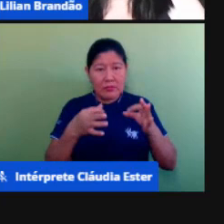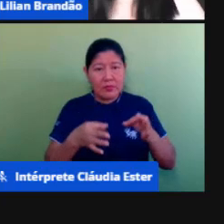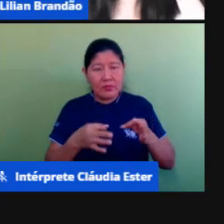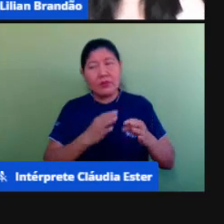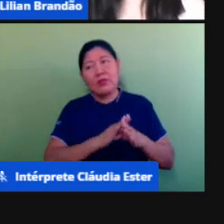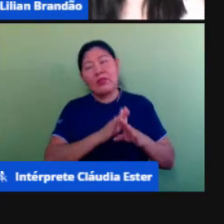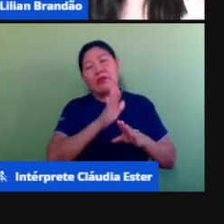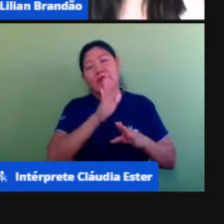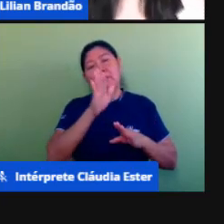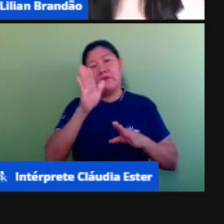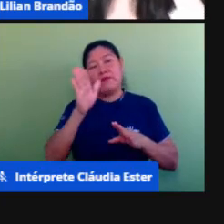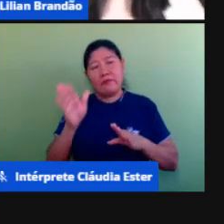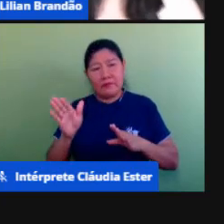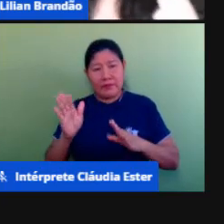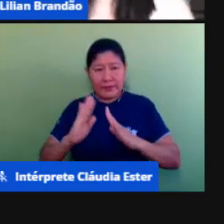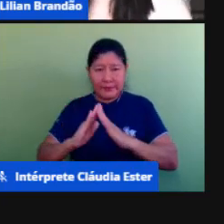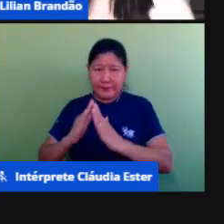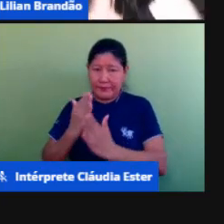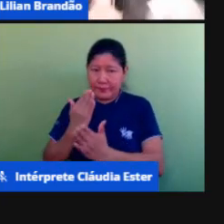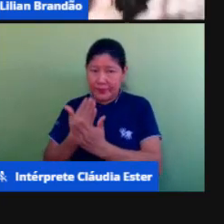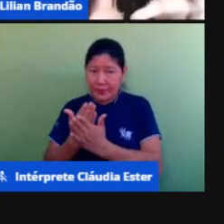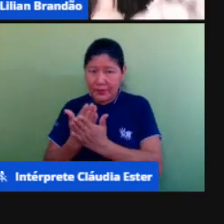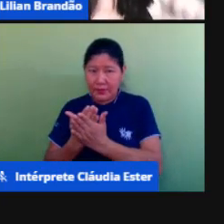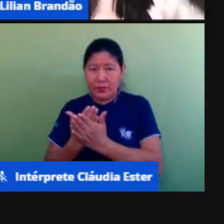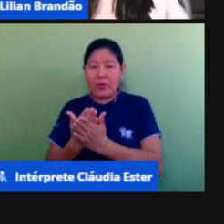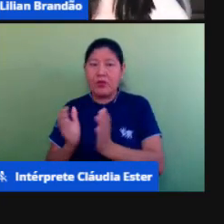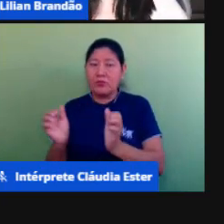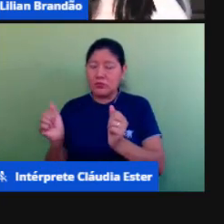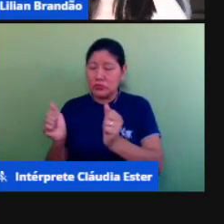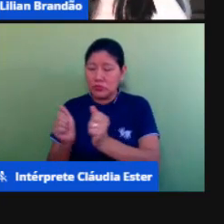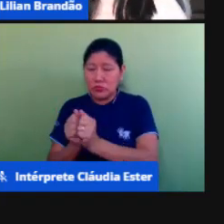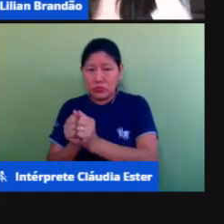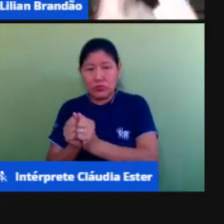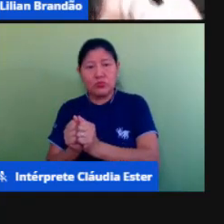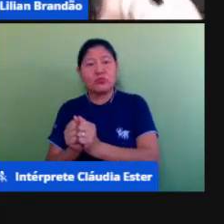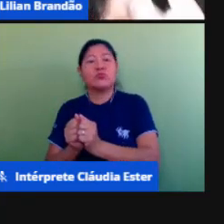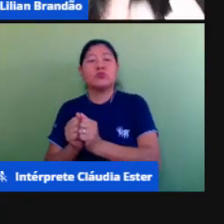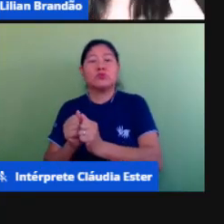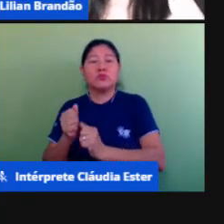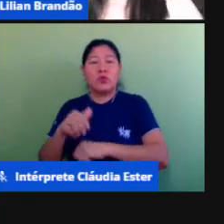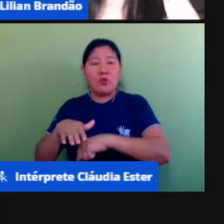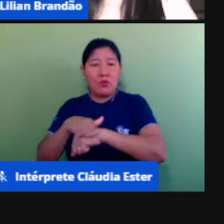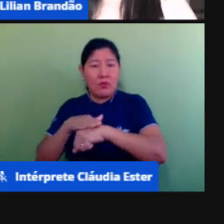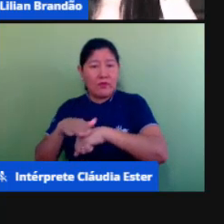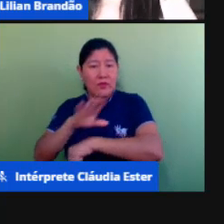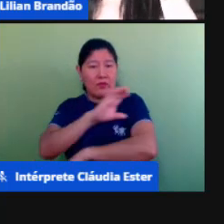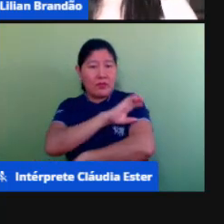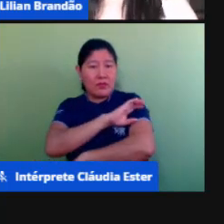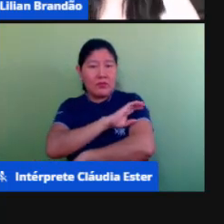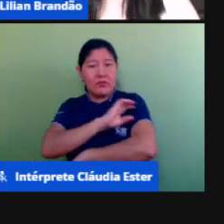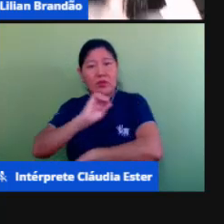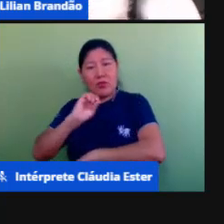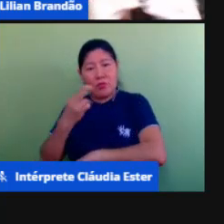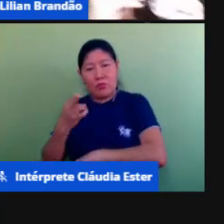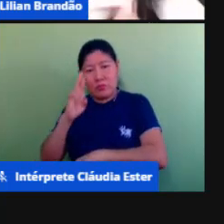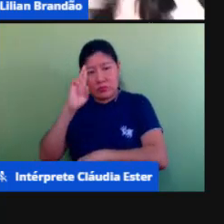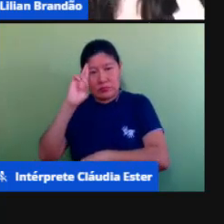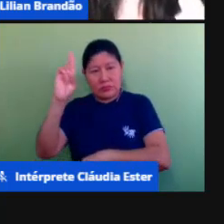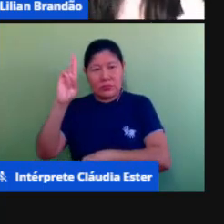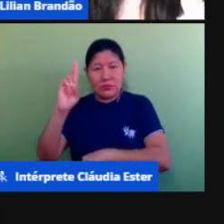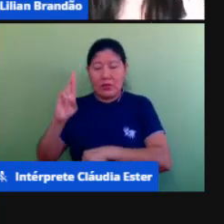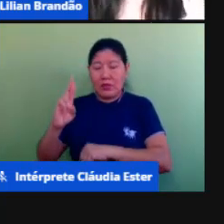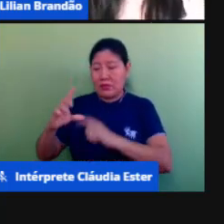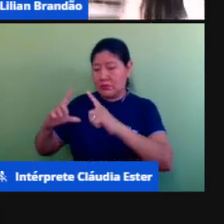unidade, nós da equipe ou da direção tiramos a foto da atividade e encaminhamos para o professor, tá? Então, a